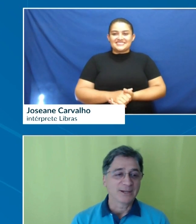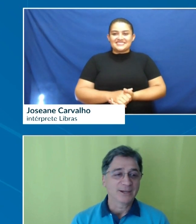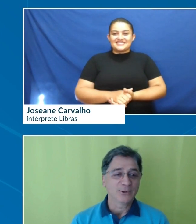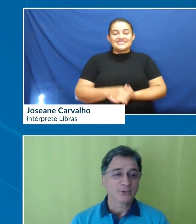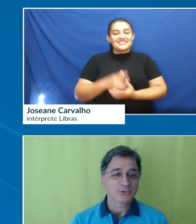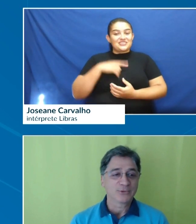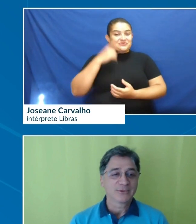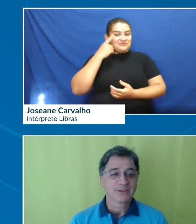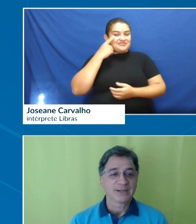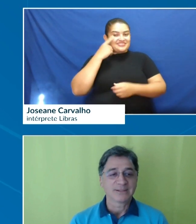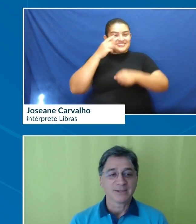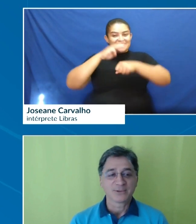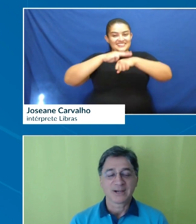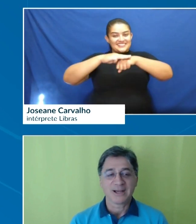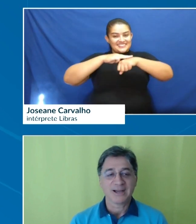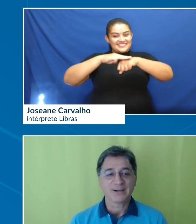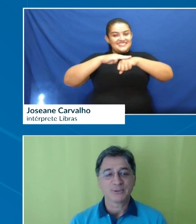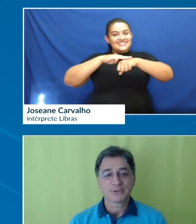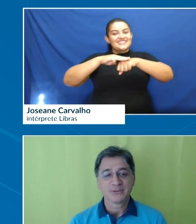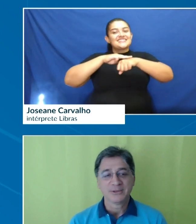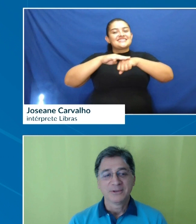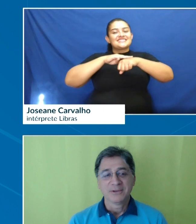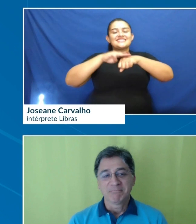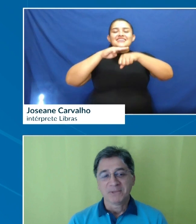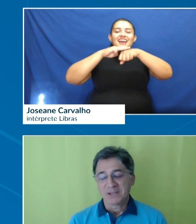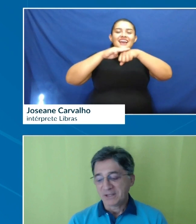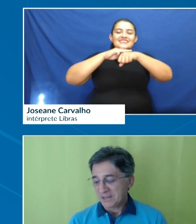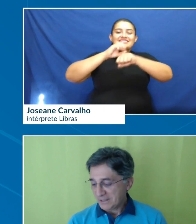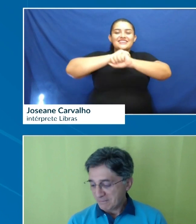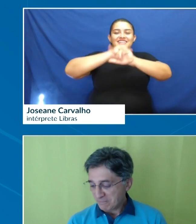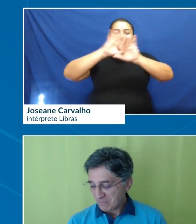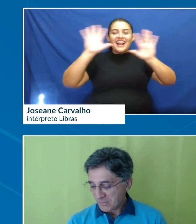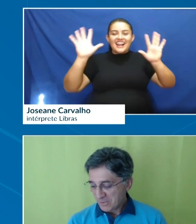olhos castanhos claros.